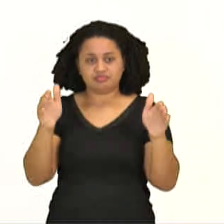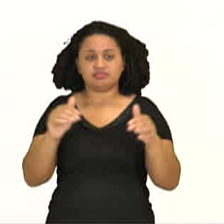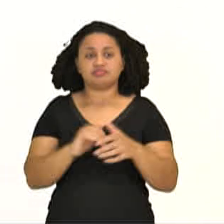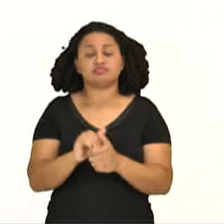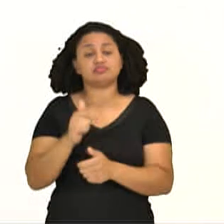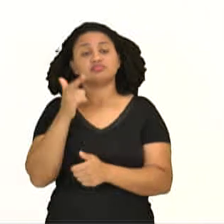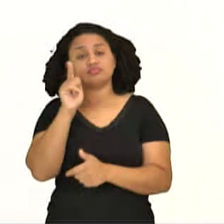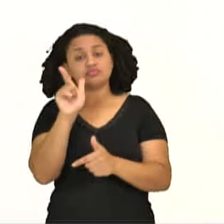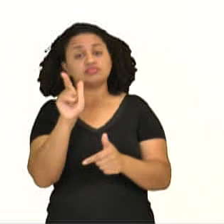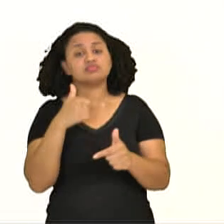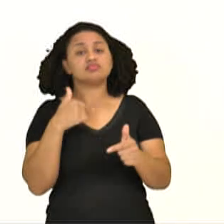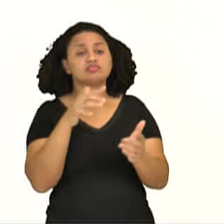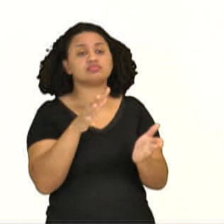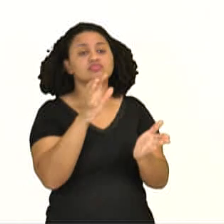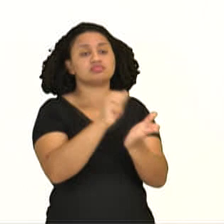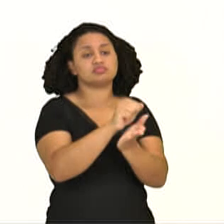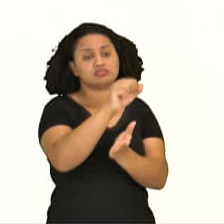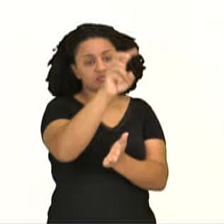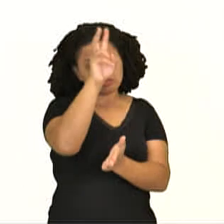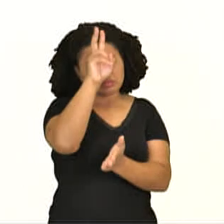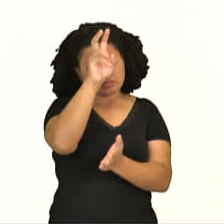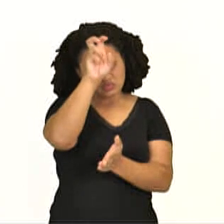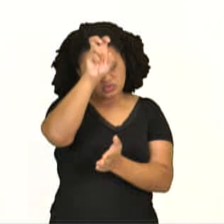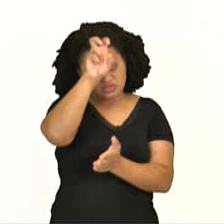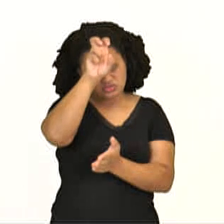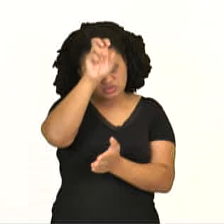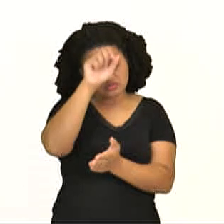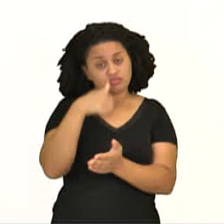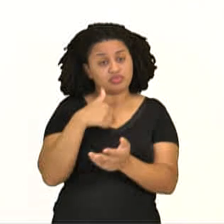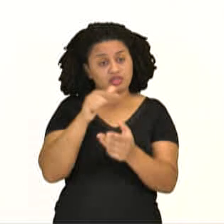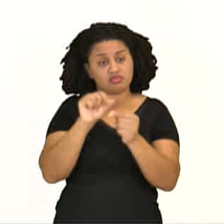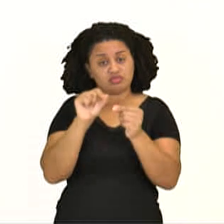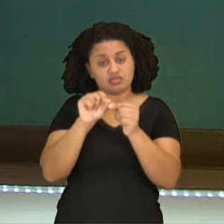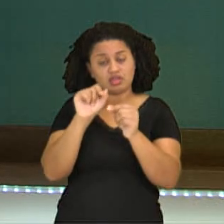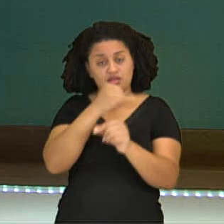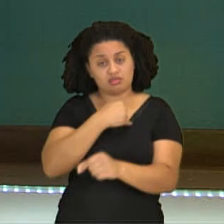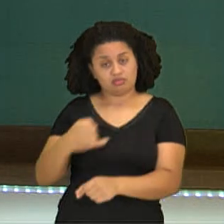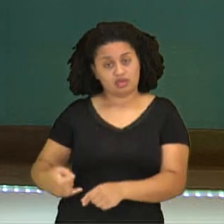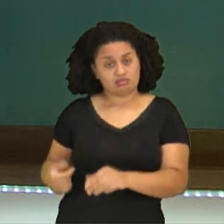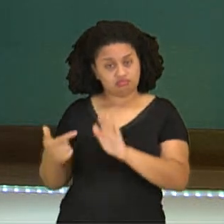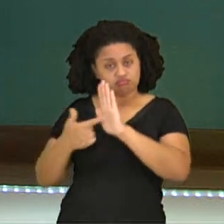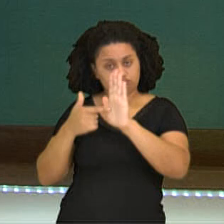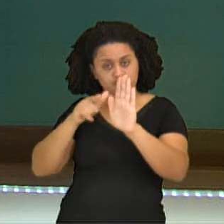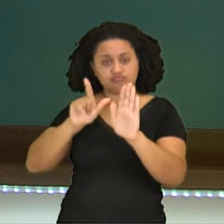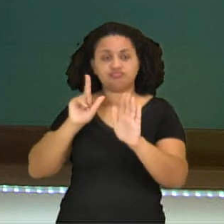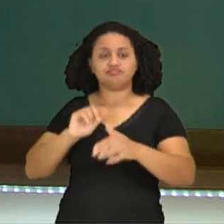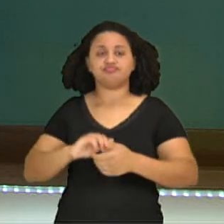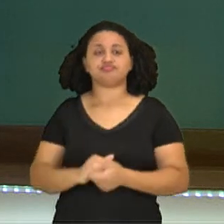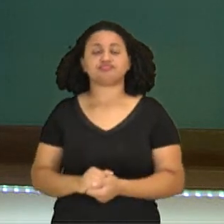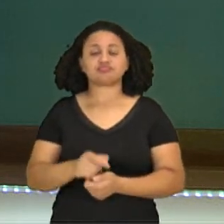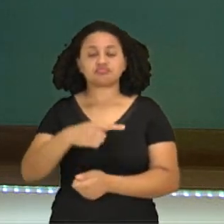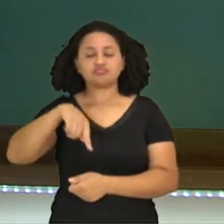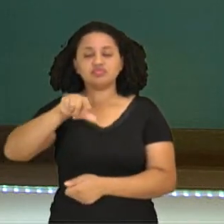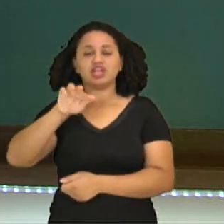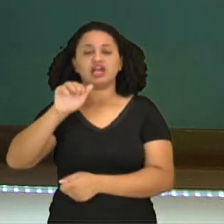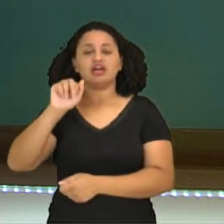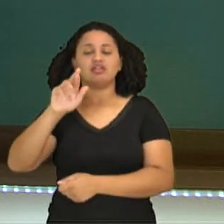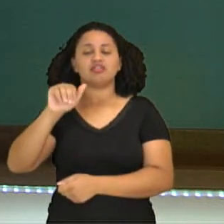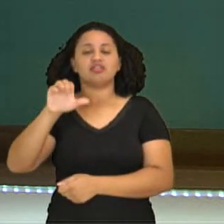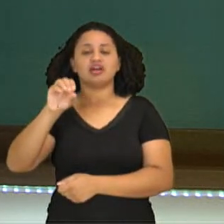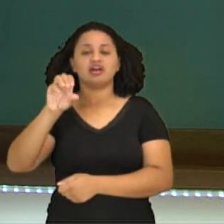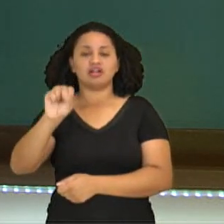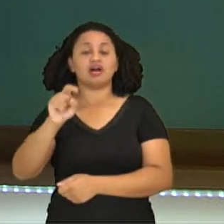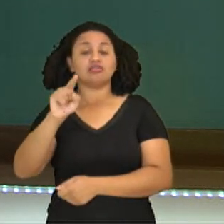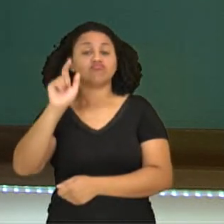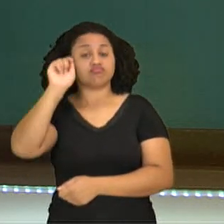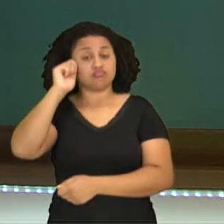Egito e fizeram esse império que vocês viram aqui, que o professor Roberto mostrou. Esses faraós eram chamados faraós negros, por causa da